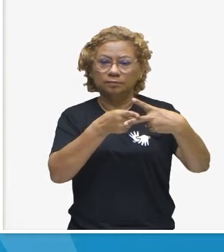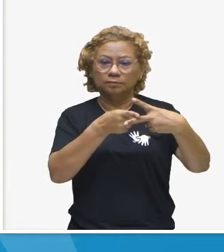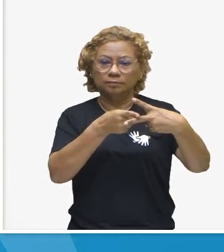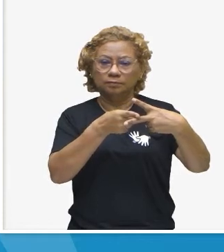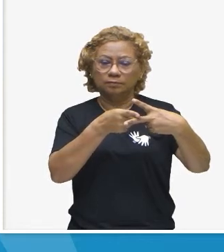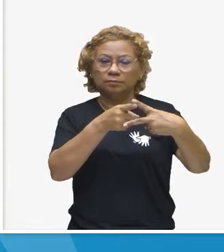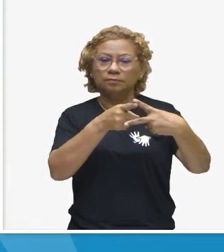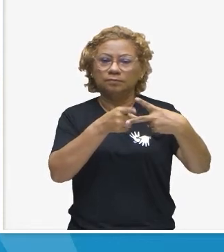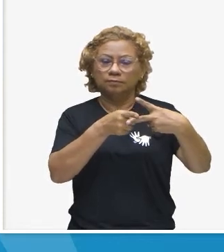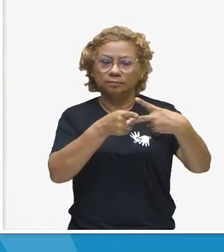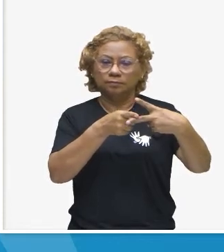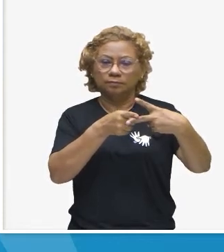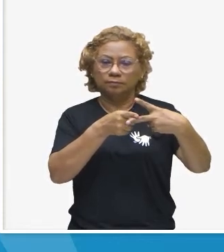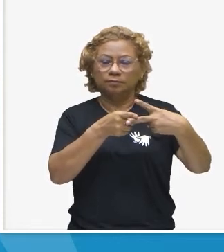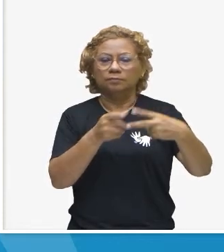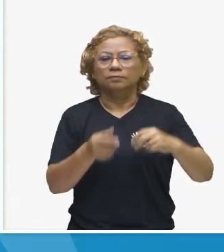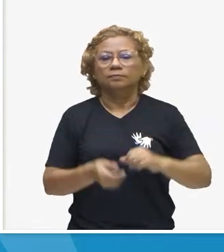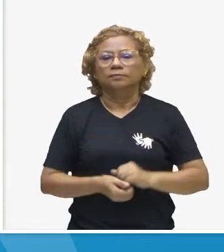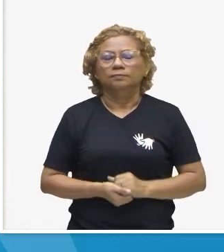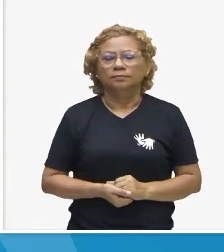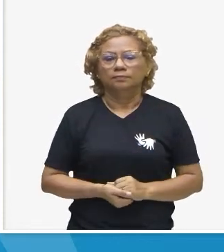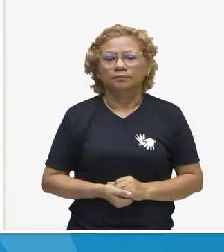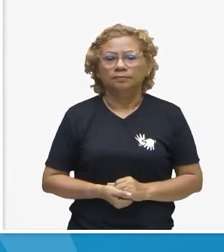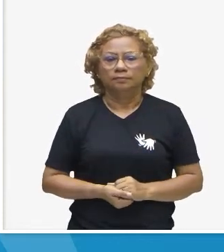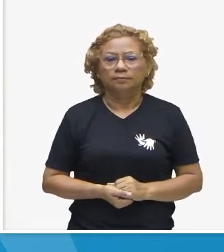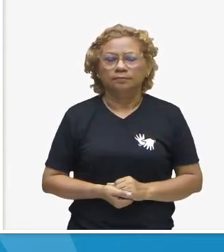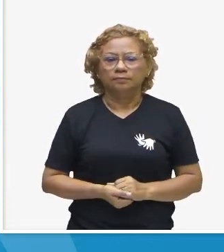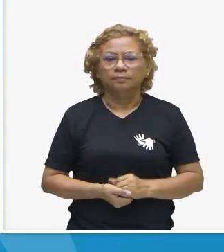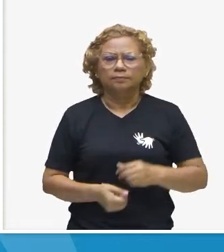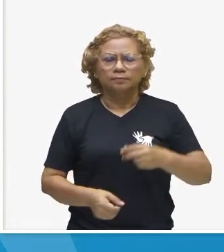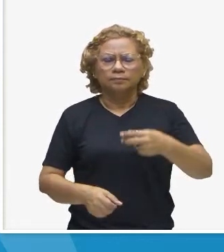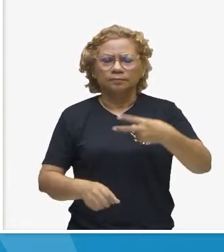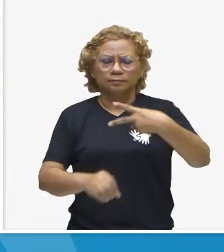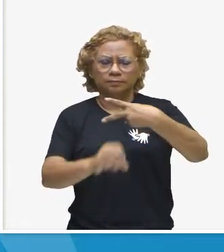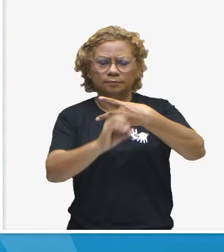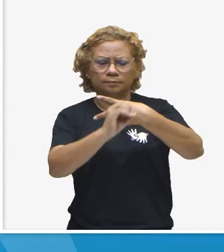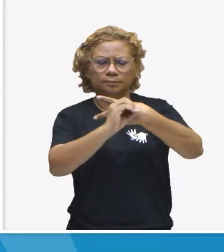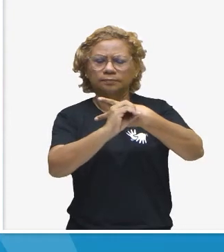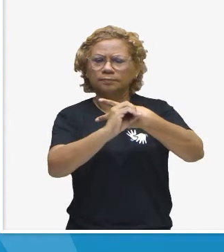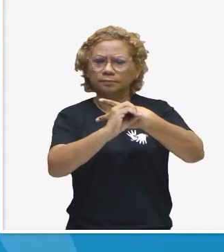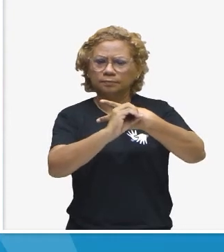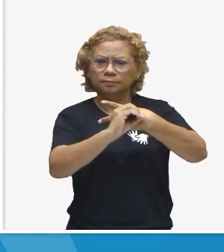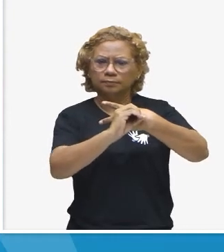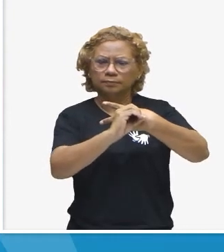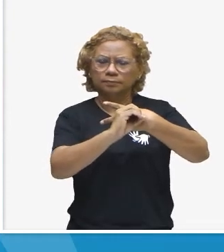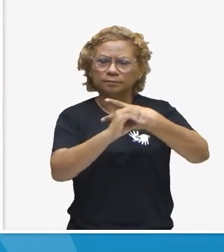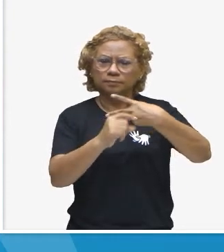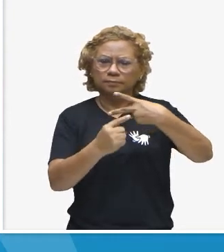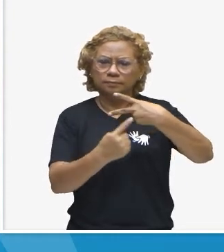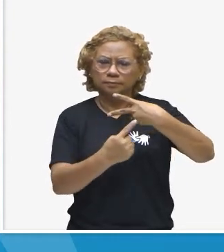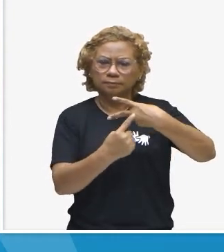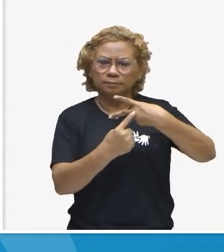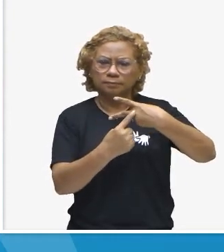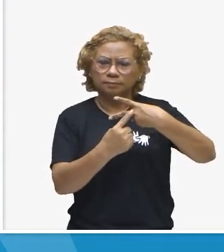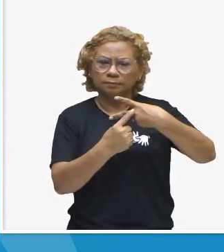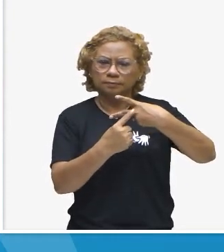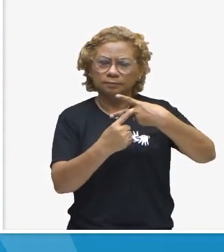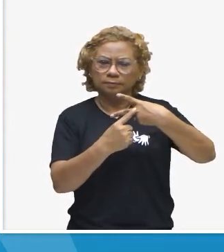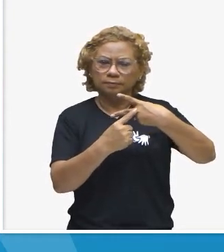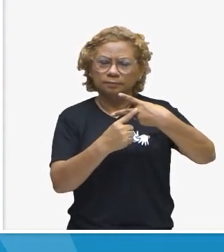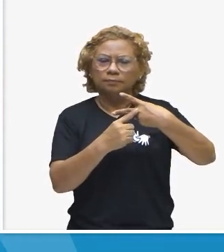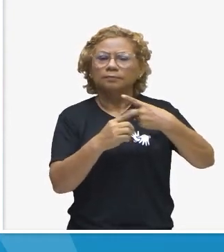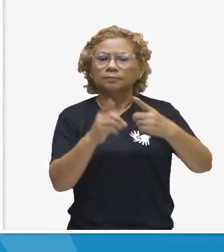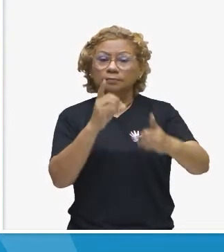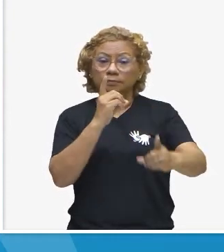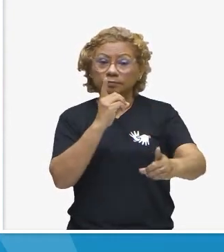é o ângulo. Essa origem, esse ponto de origem, que é o ponto de encontro entre as